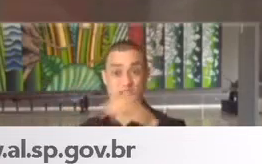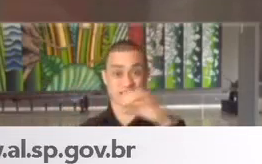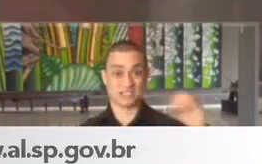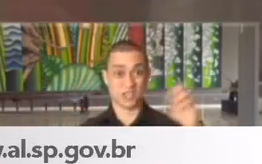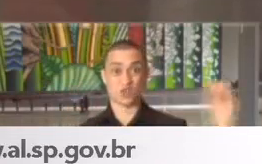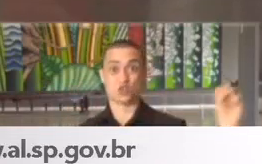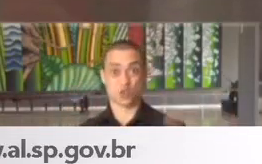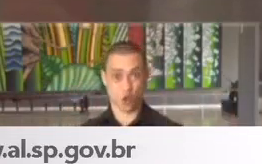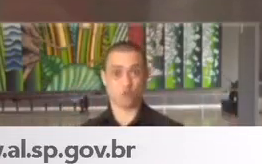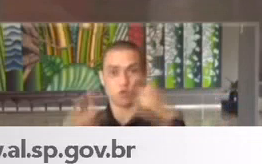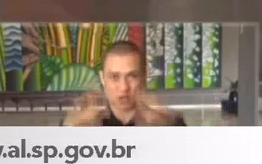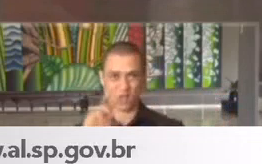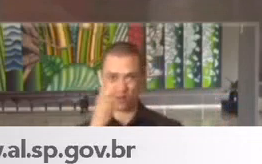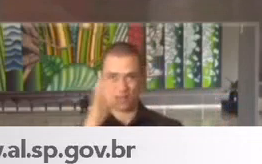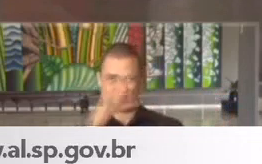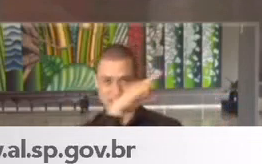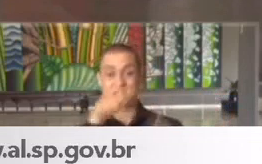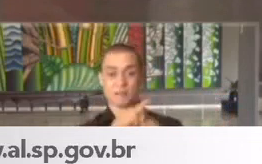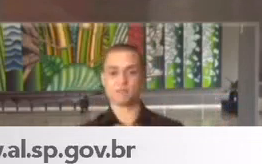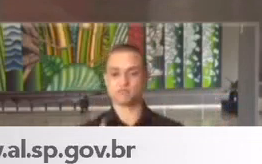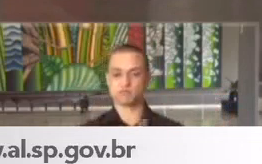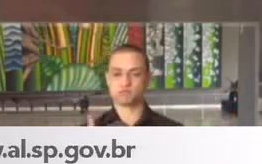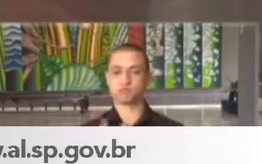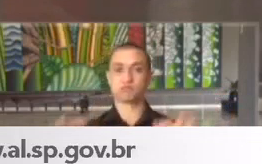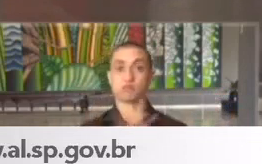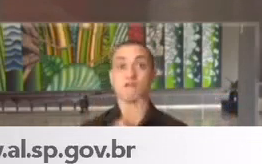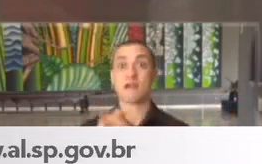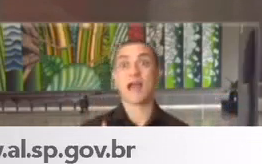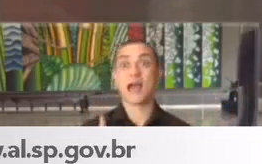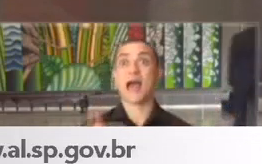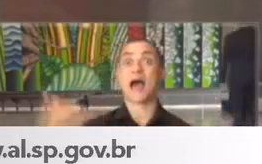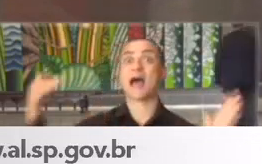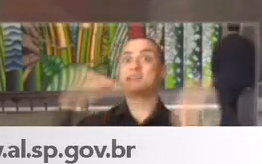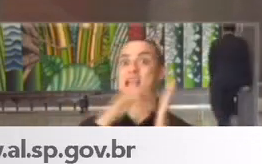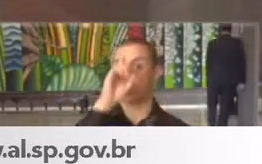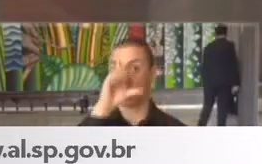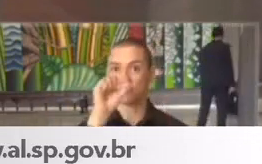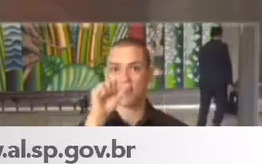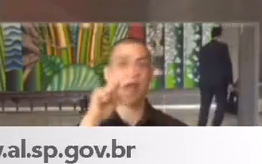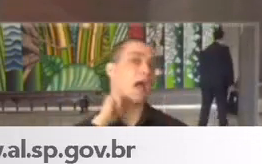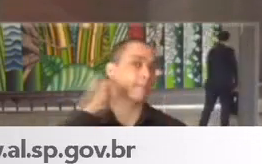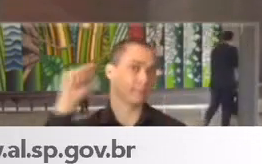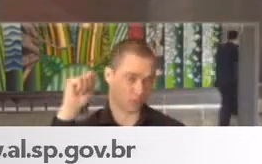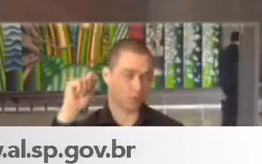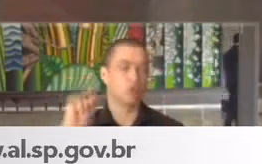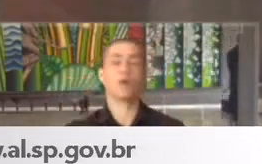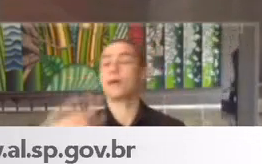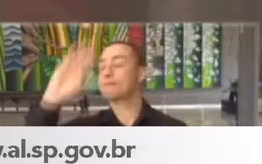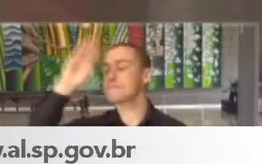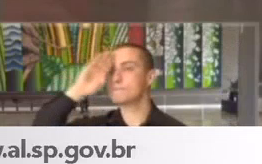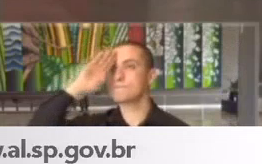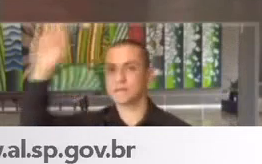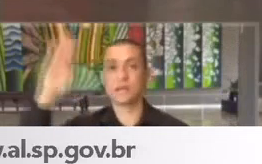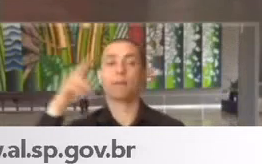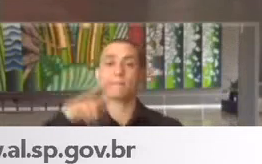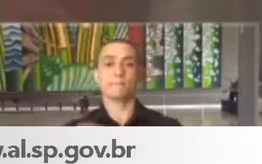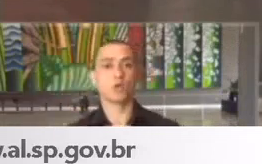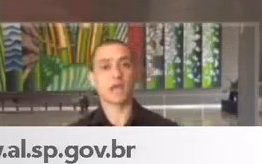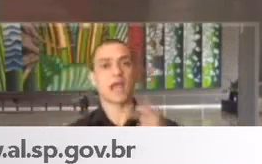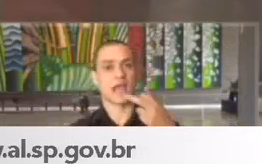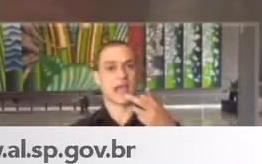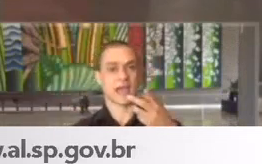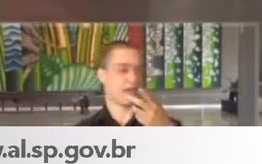no Hospital das Clínicas estarão disponíveis até 10 de abril, graças principalmente, Bruno Covas, às doações